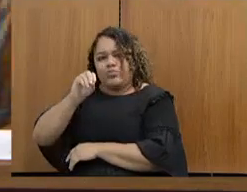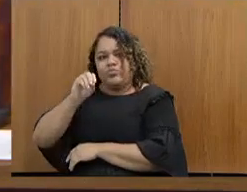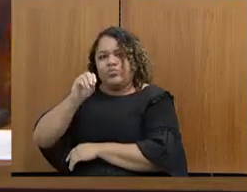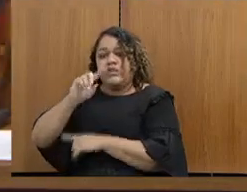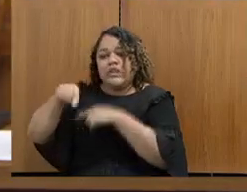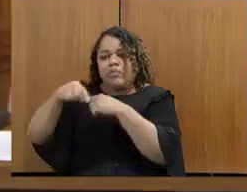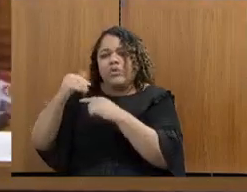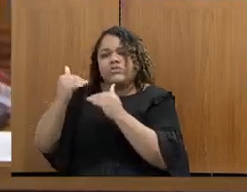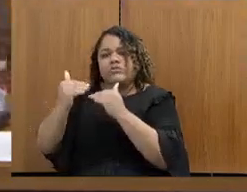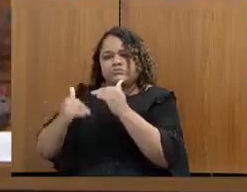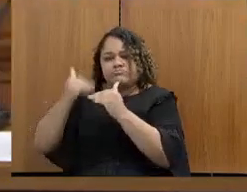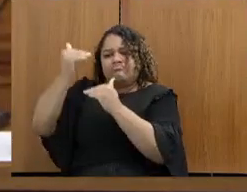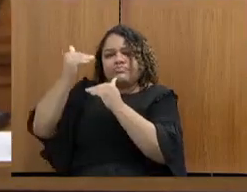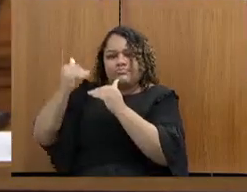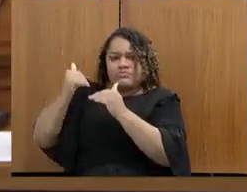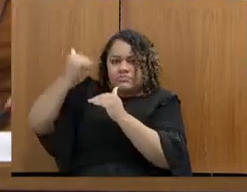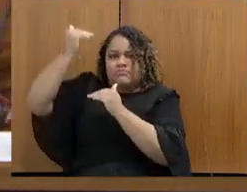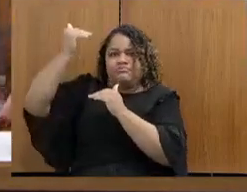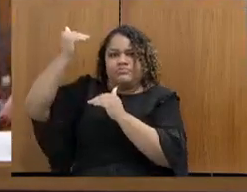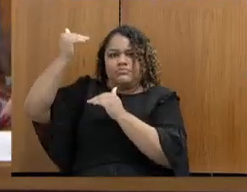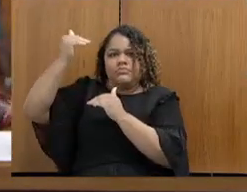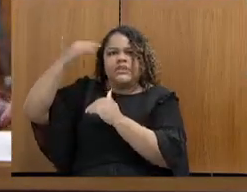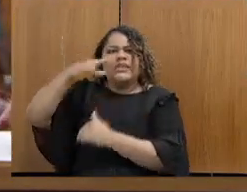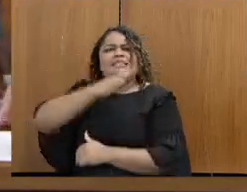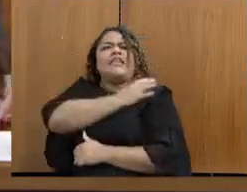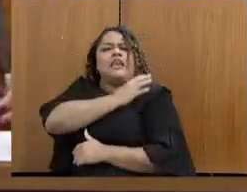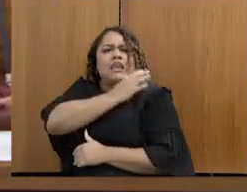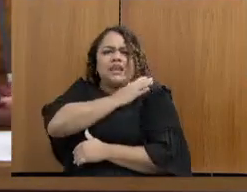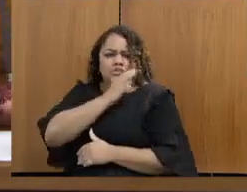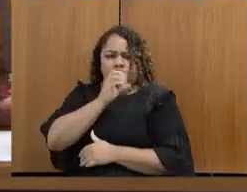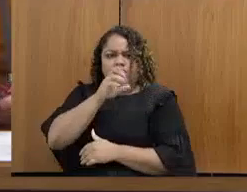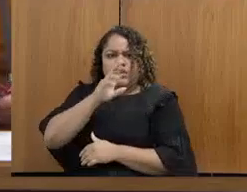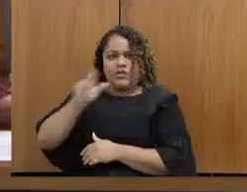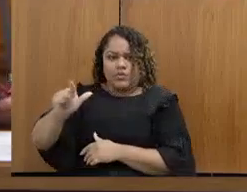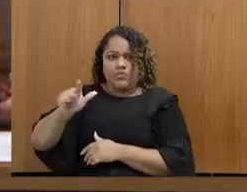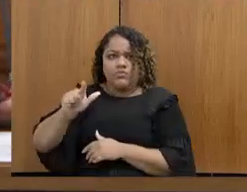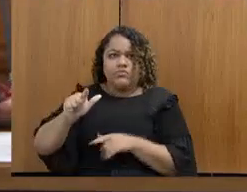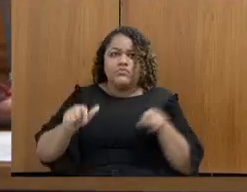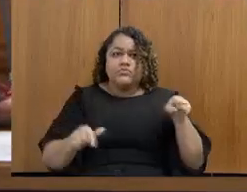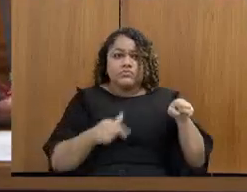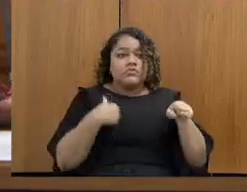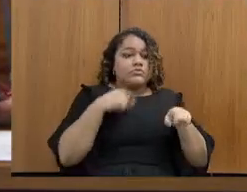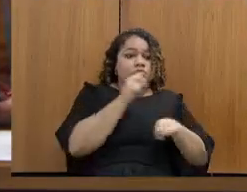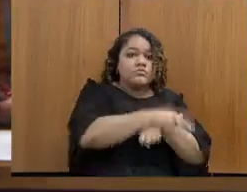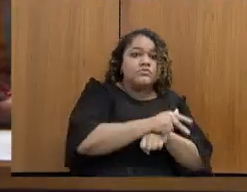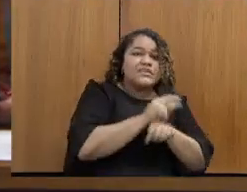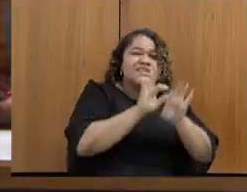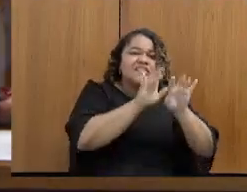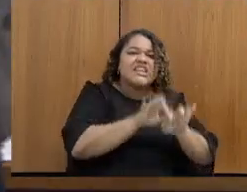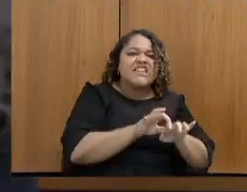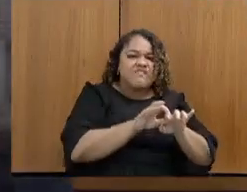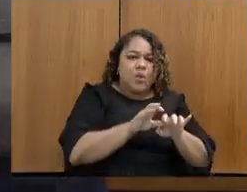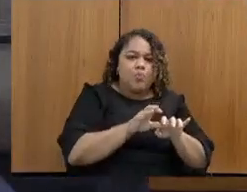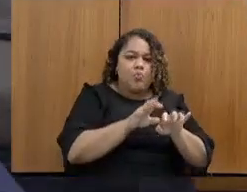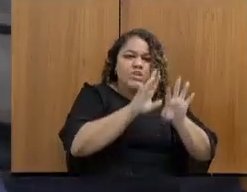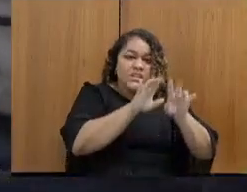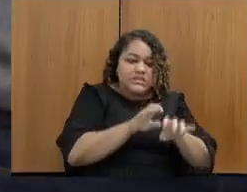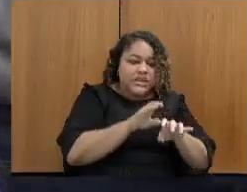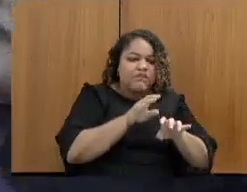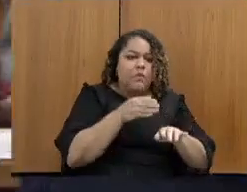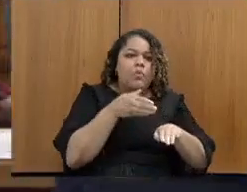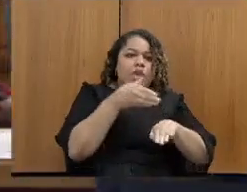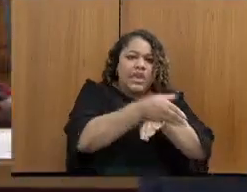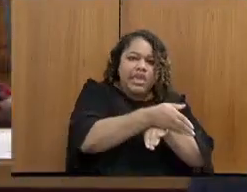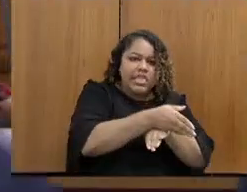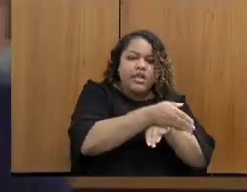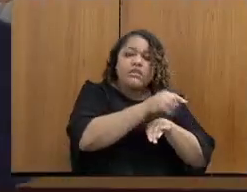o investigador entrasse na ponta e o escrivão de polícia e saísse Delegado de Polícia titular Por que que não é discutido